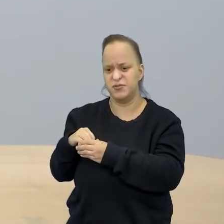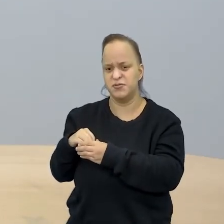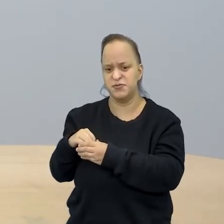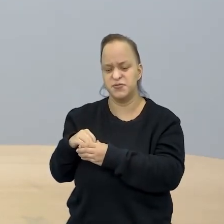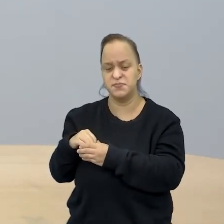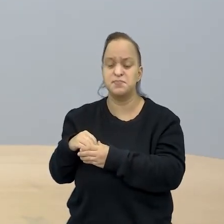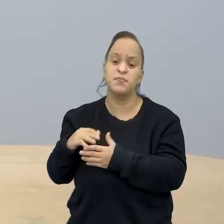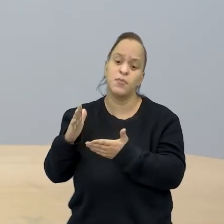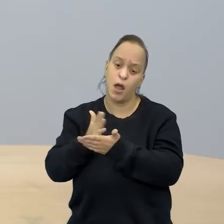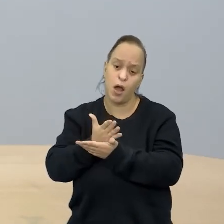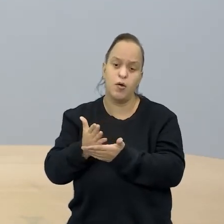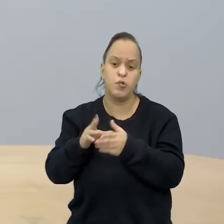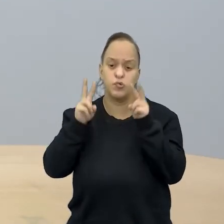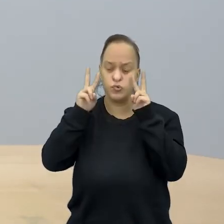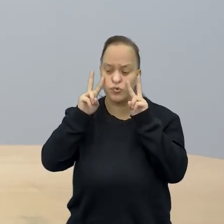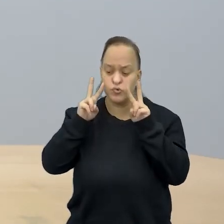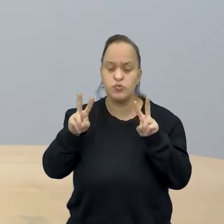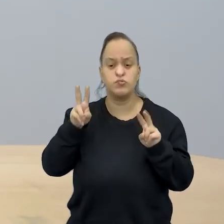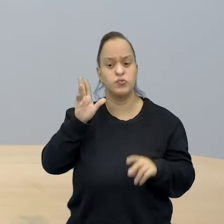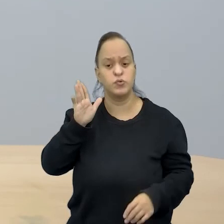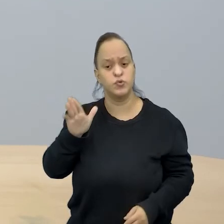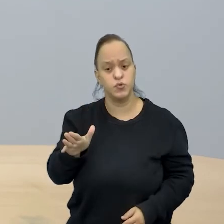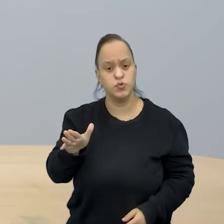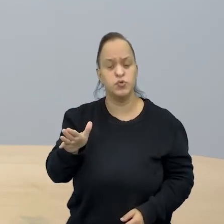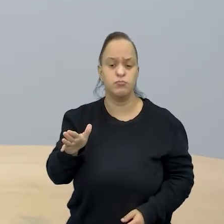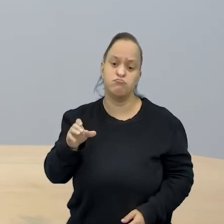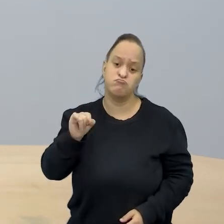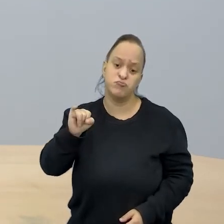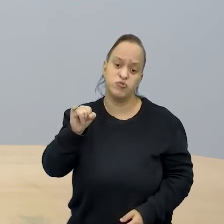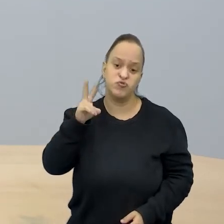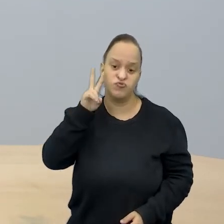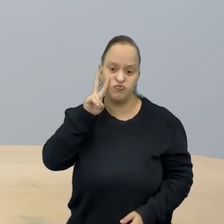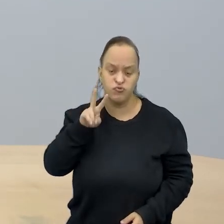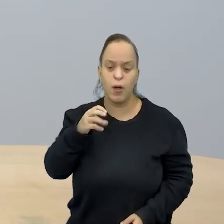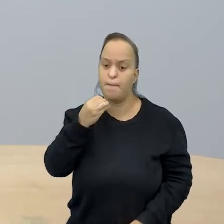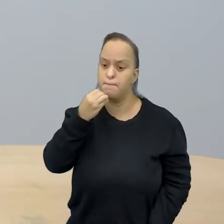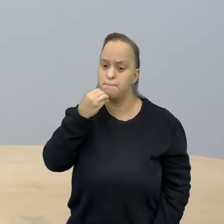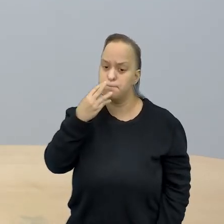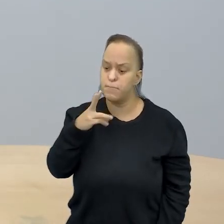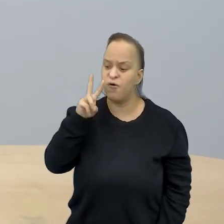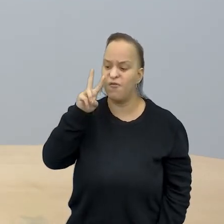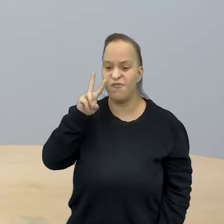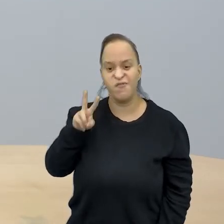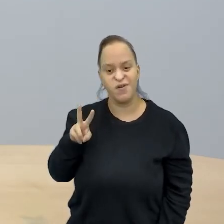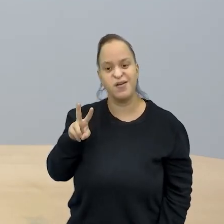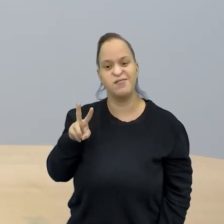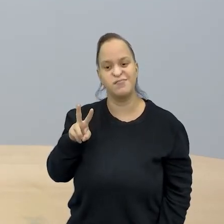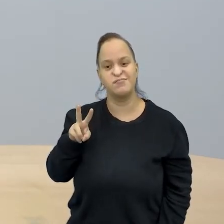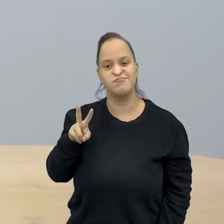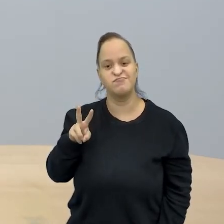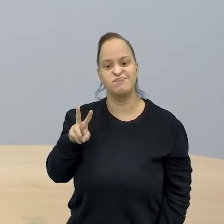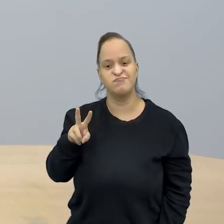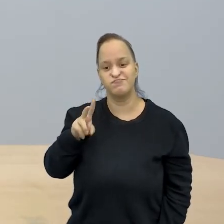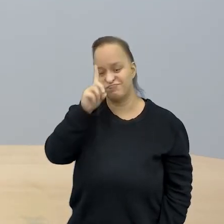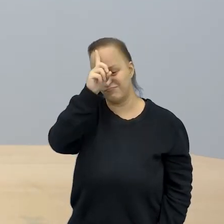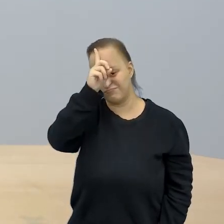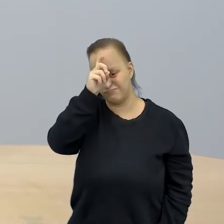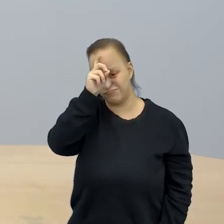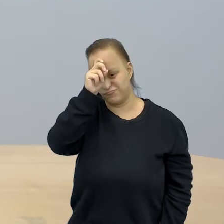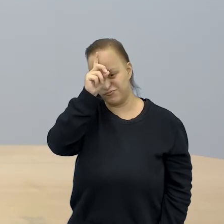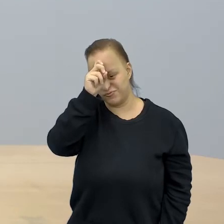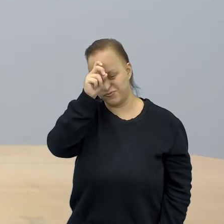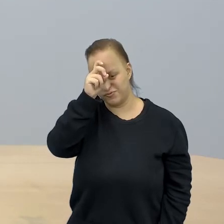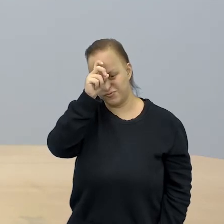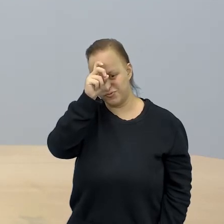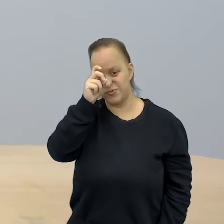esse filme se passa dentro de um hospital psiquiátrico, e nesse hospital psiquiátrico se utilizam